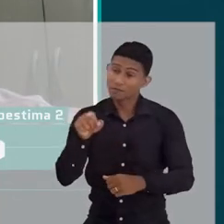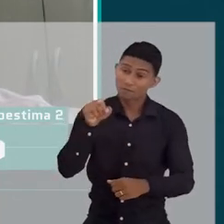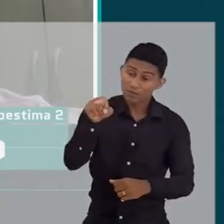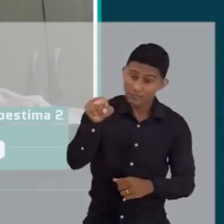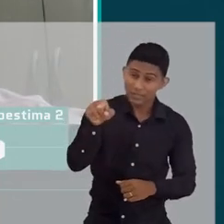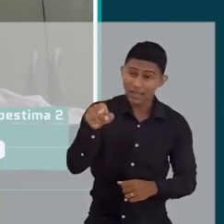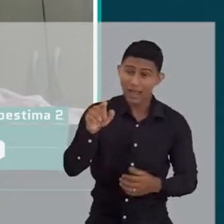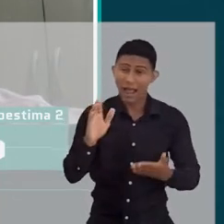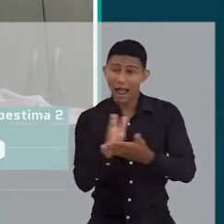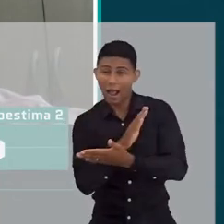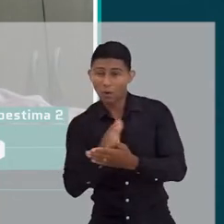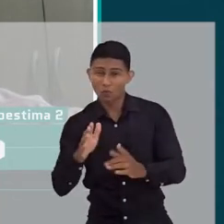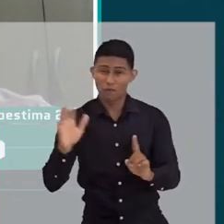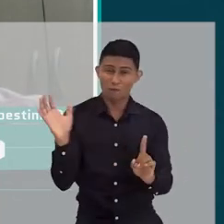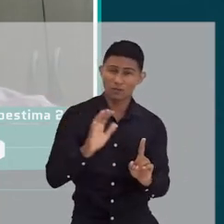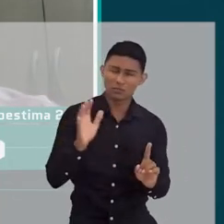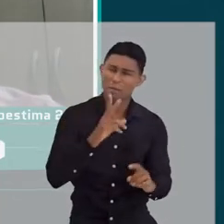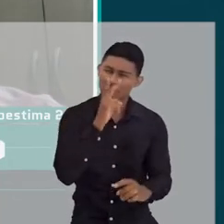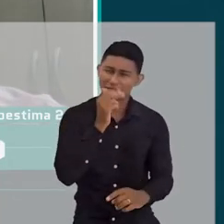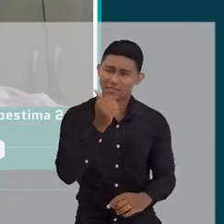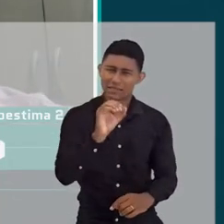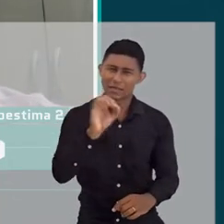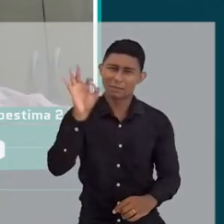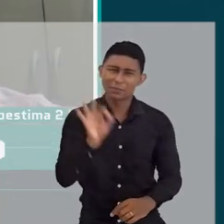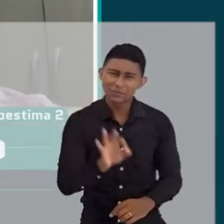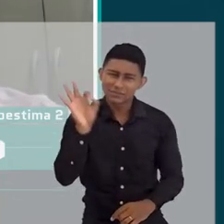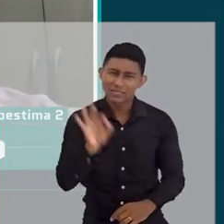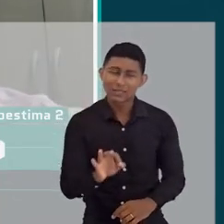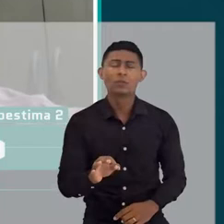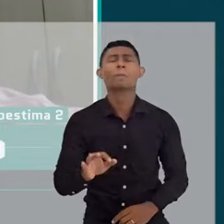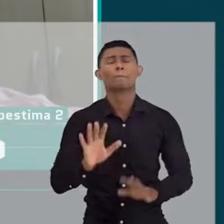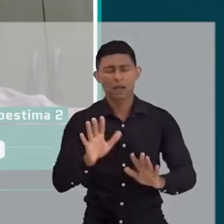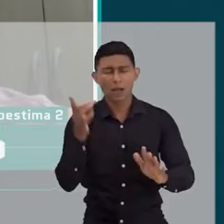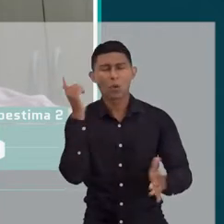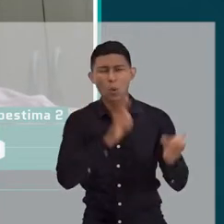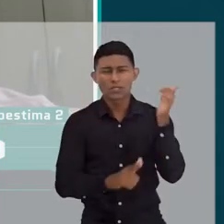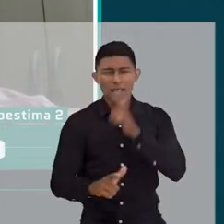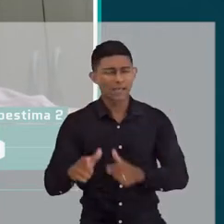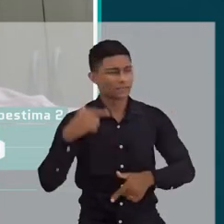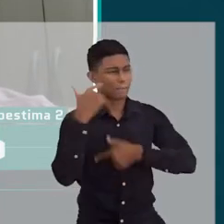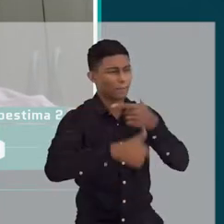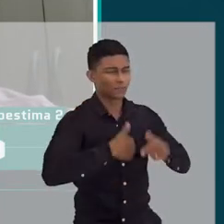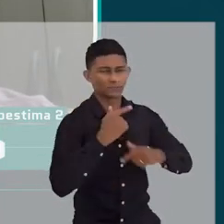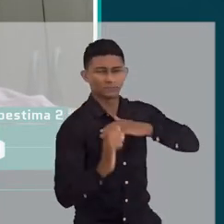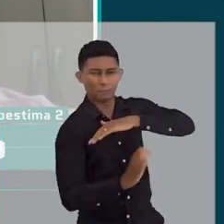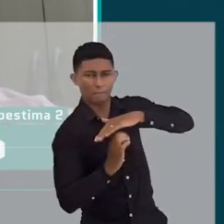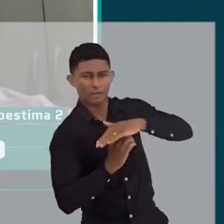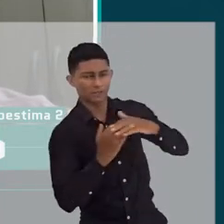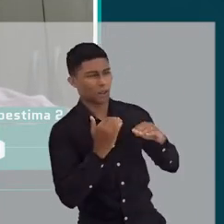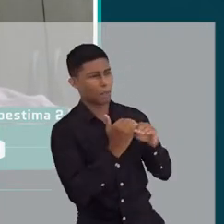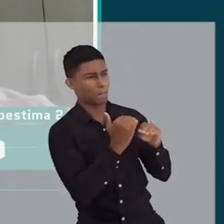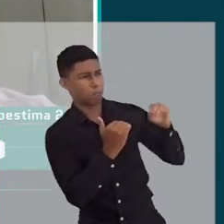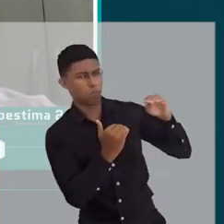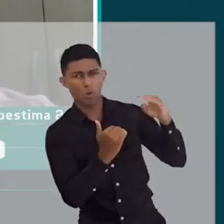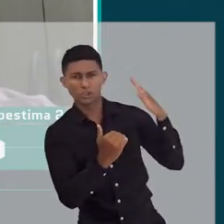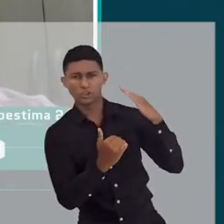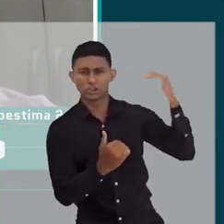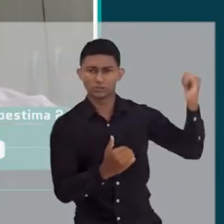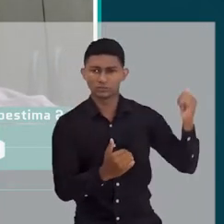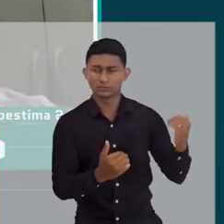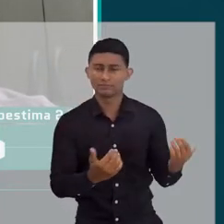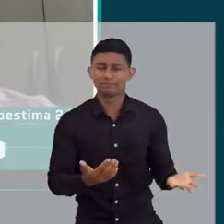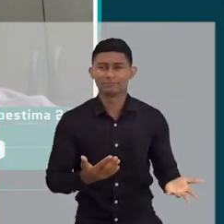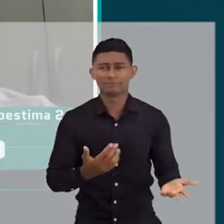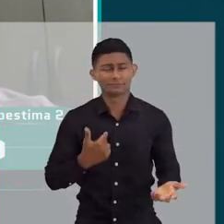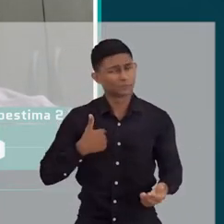sei lá, praticamente 10% do que ele tem trabalhando, né? E eu acredito